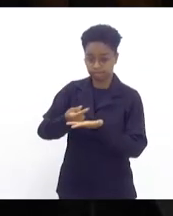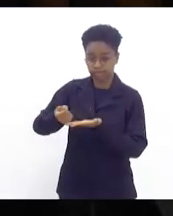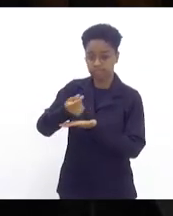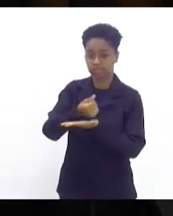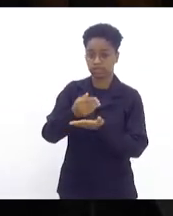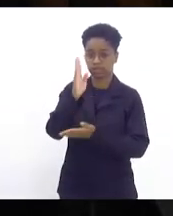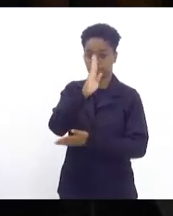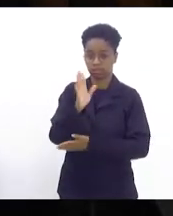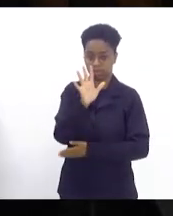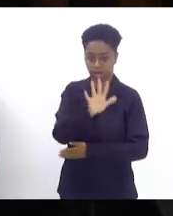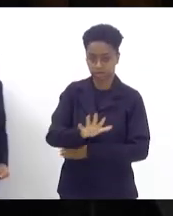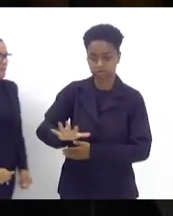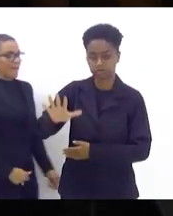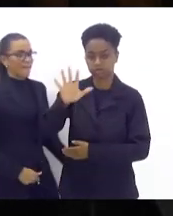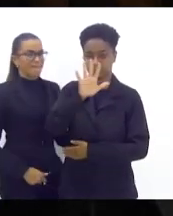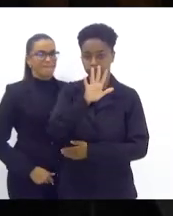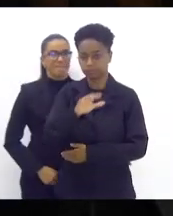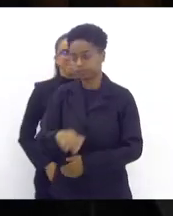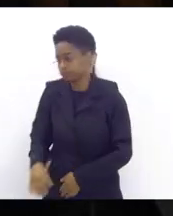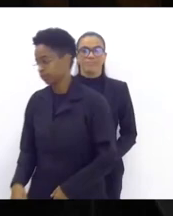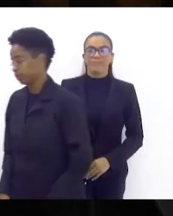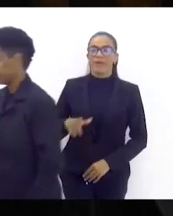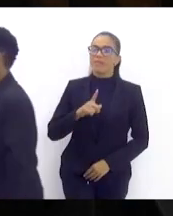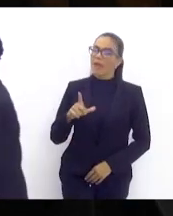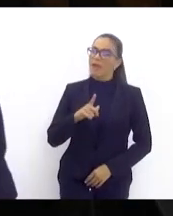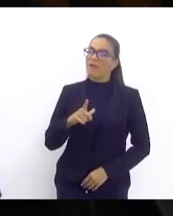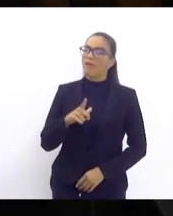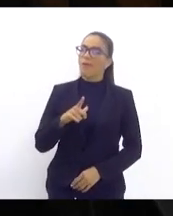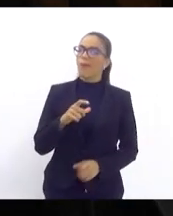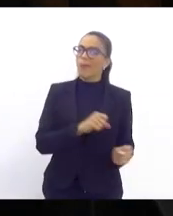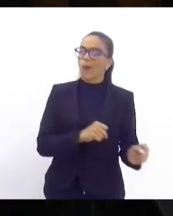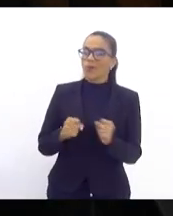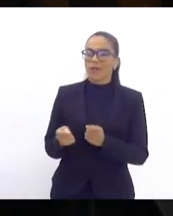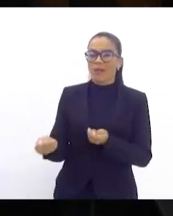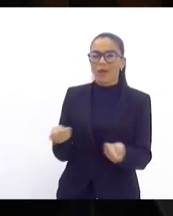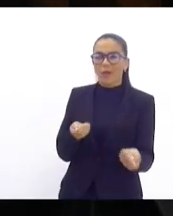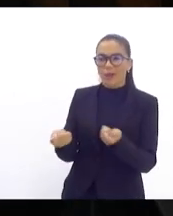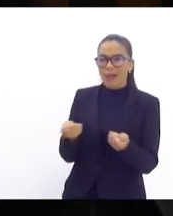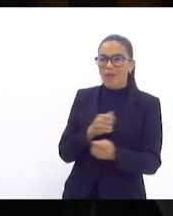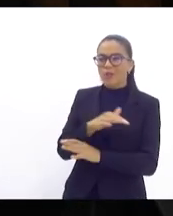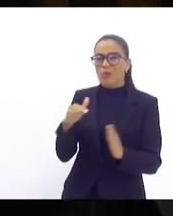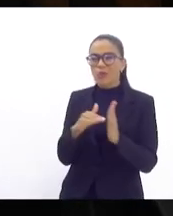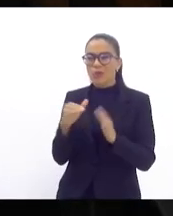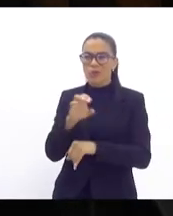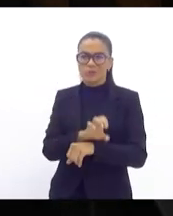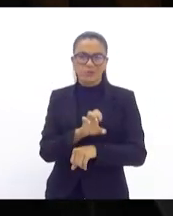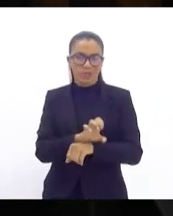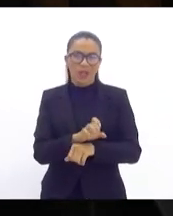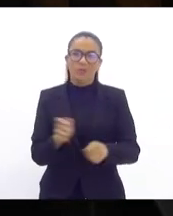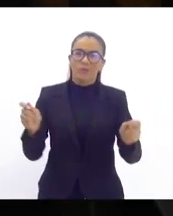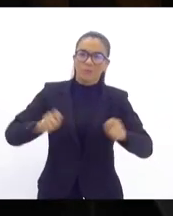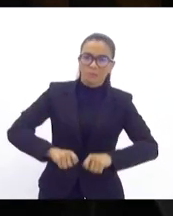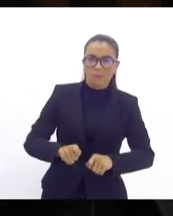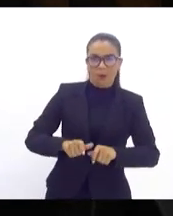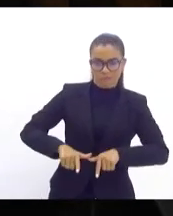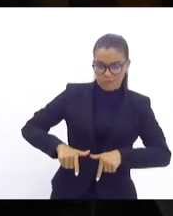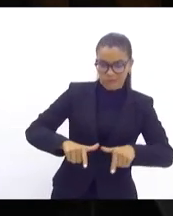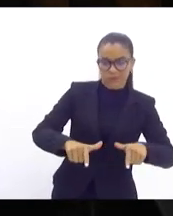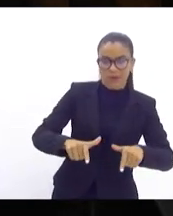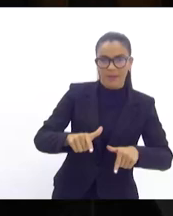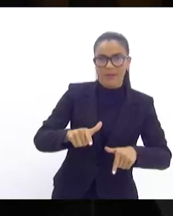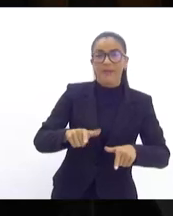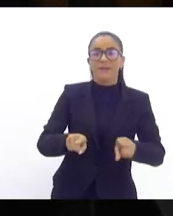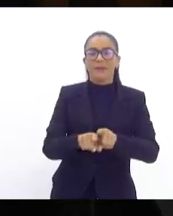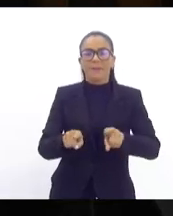todo o Brasil que tem força de regulamentar o que os estados podem fazer que implique